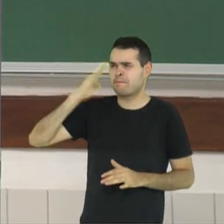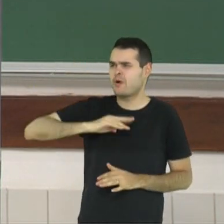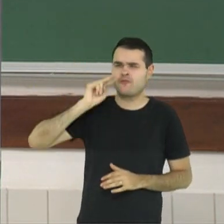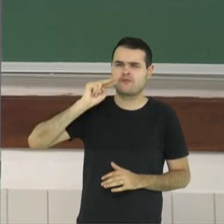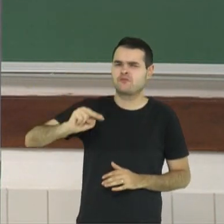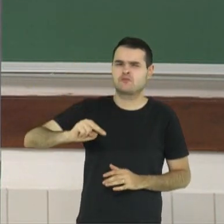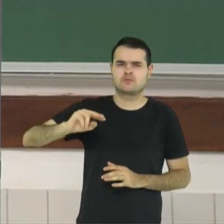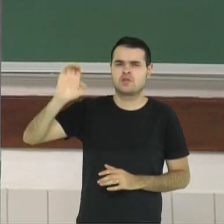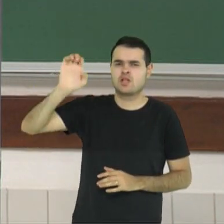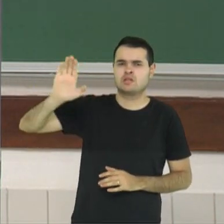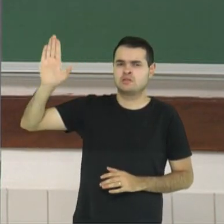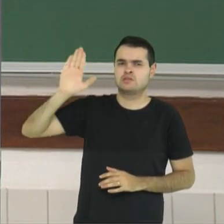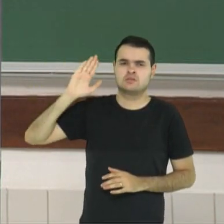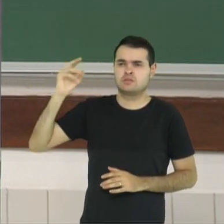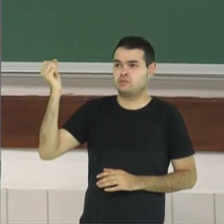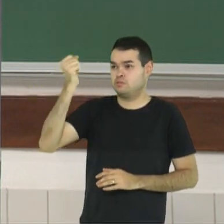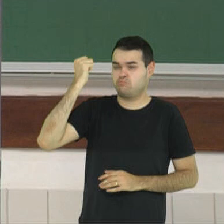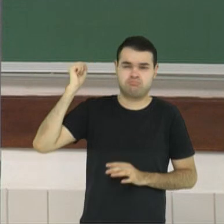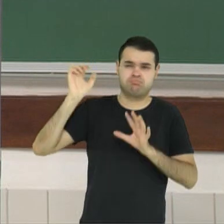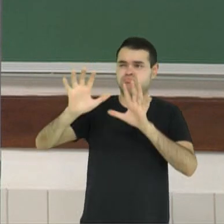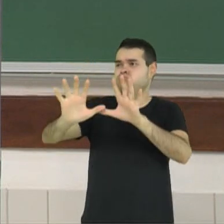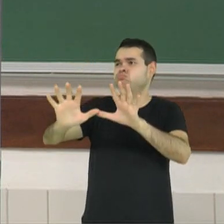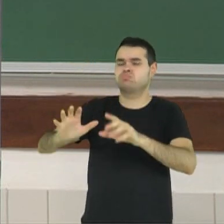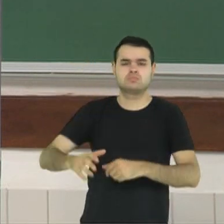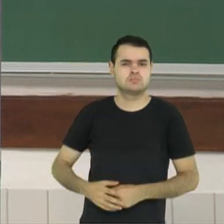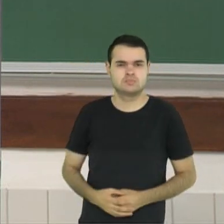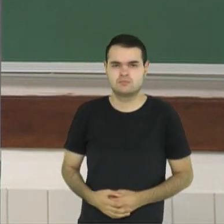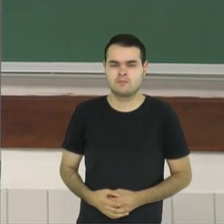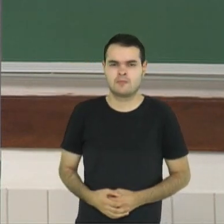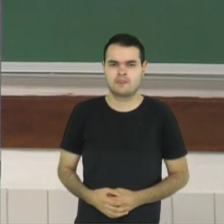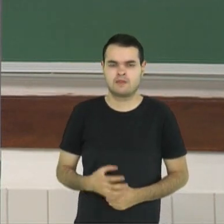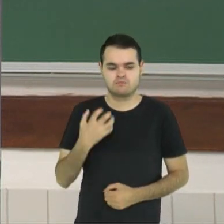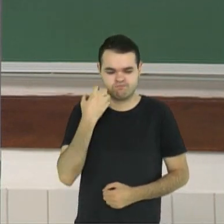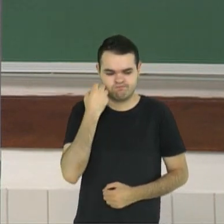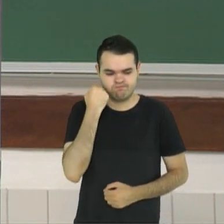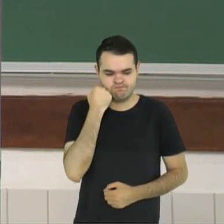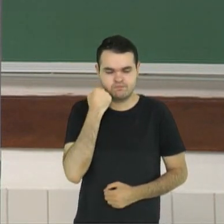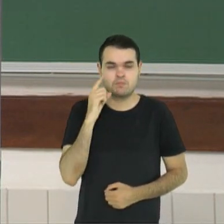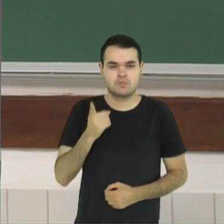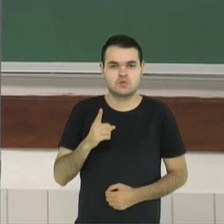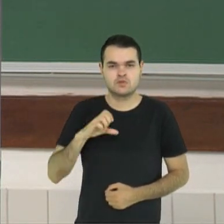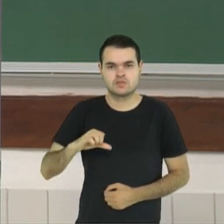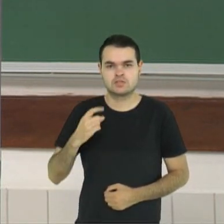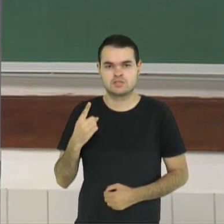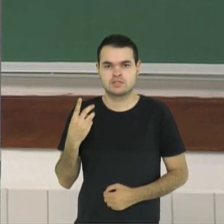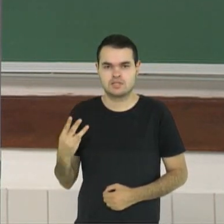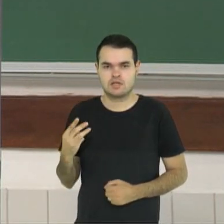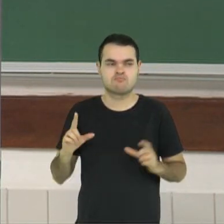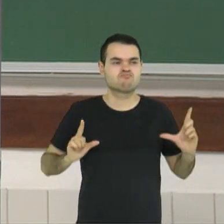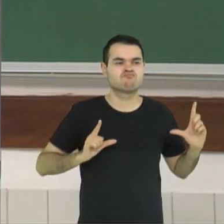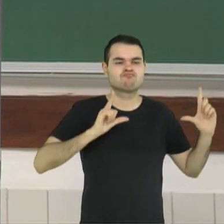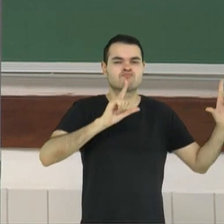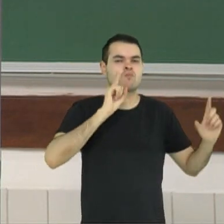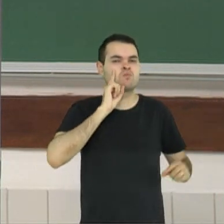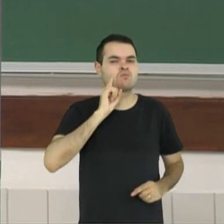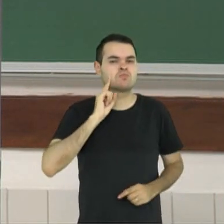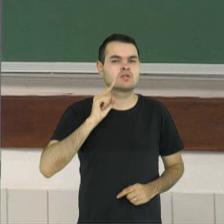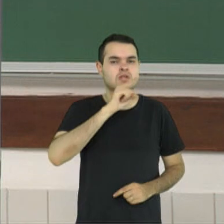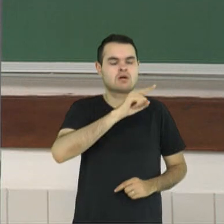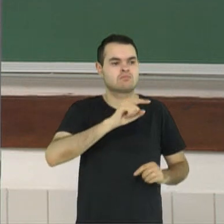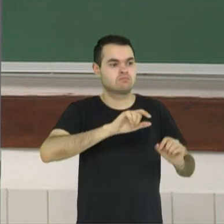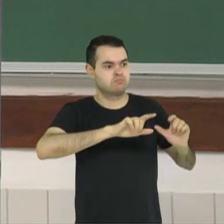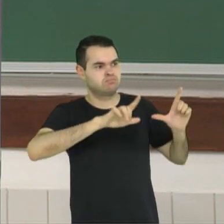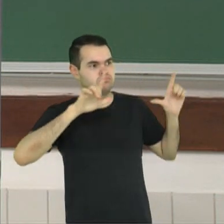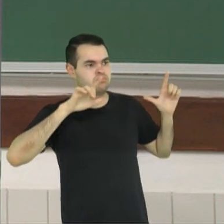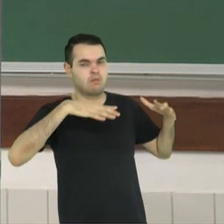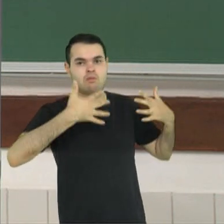Europa, pela radicalidade de Marinetti quando ele inventou esse manifesto. Ele ficou magoado e em 1913 ele foi para Nova York e fez a exposição. Lá foi um escândalo e